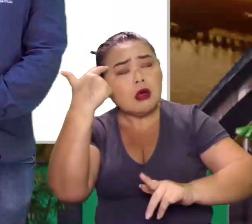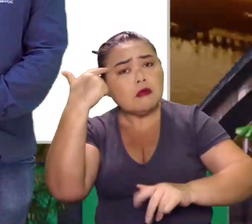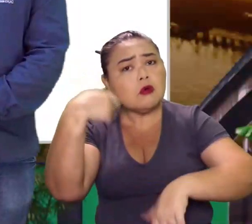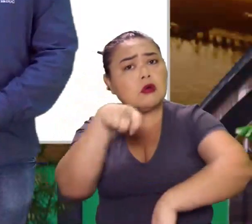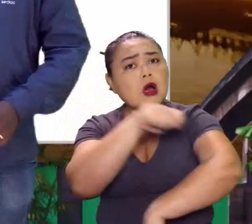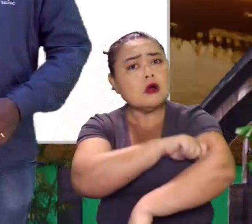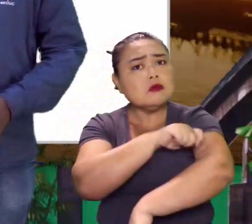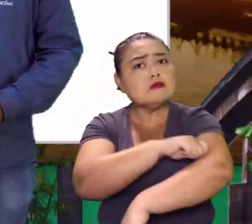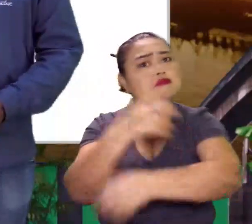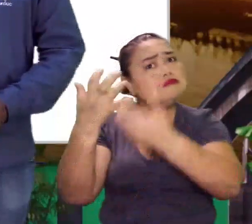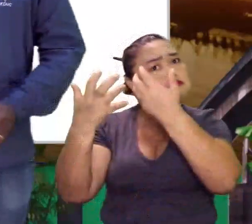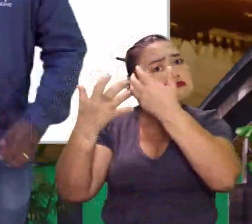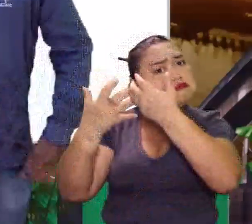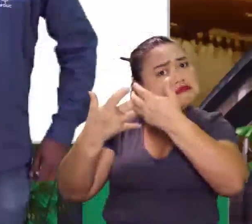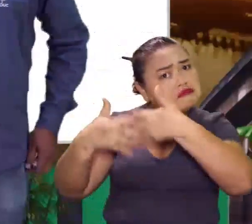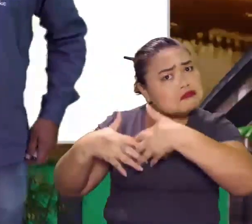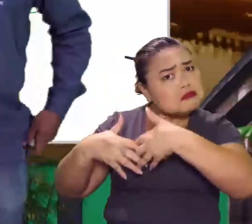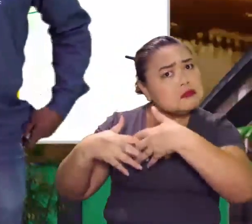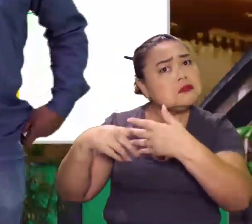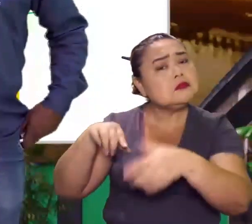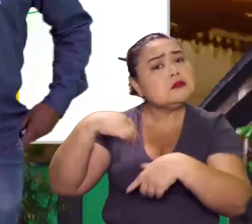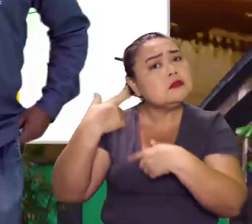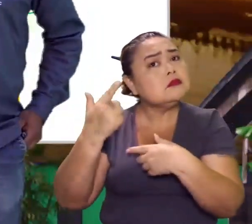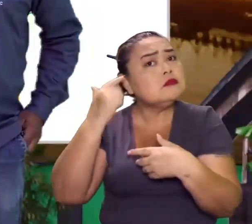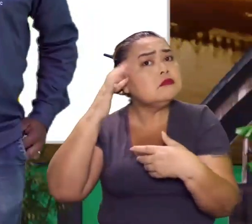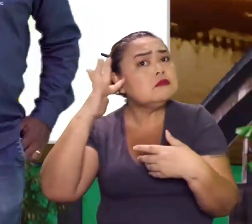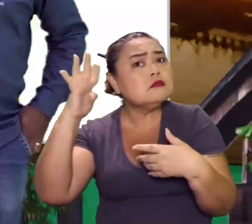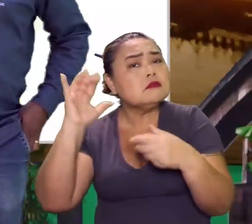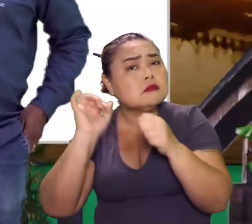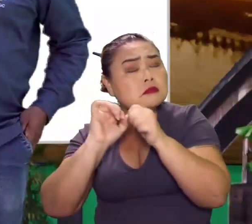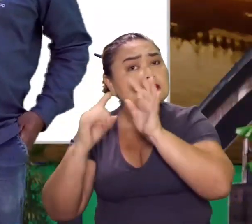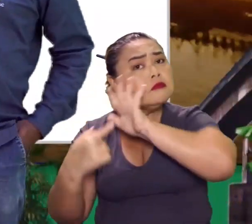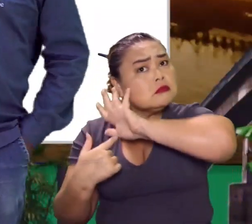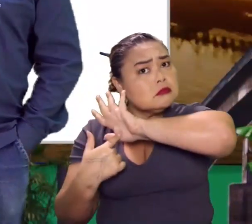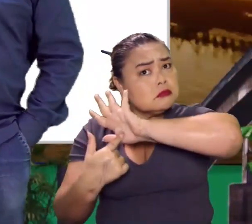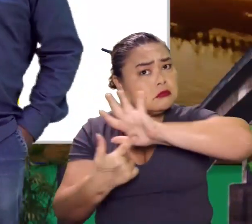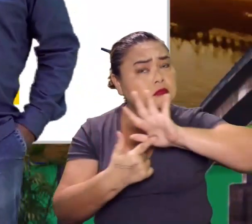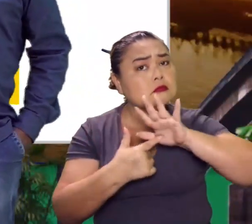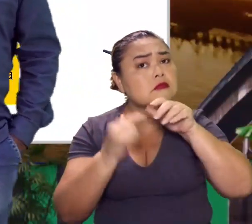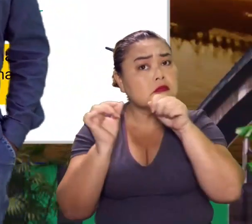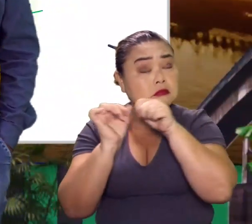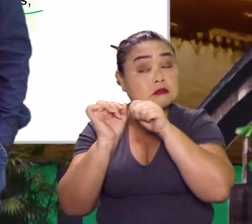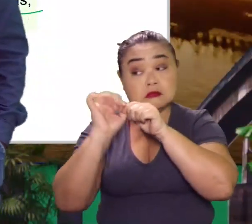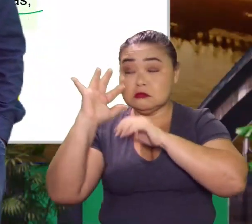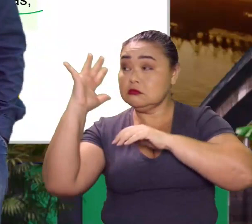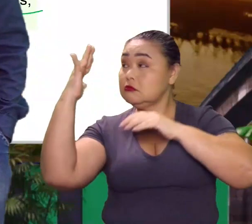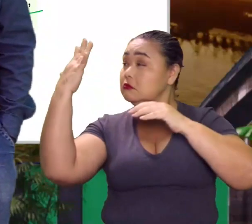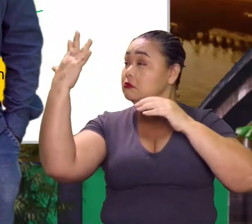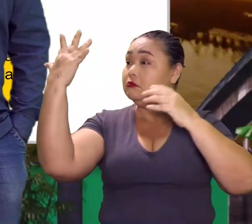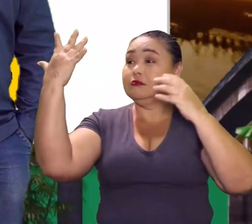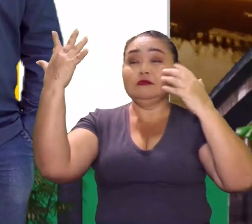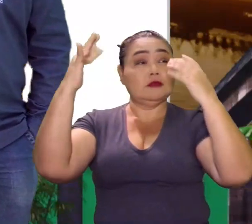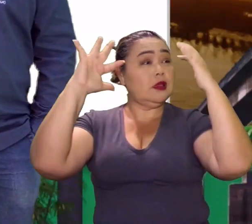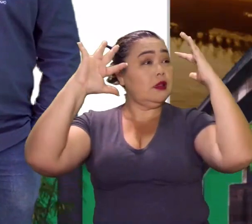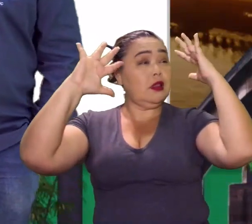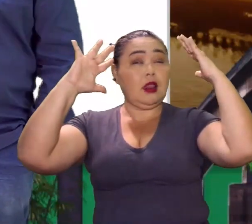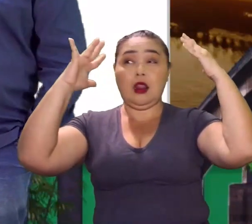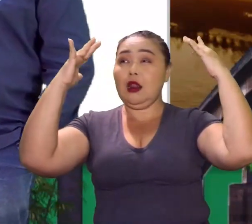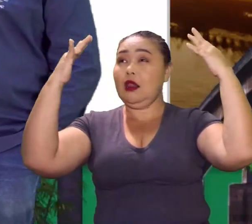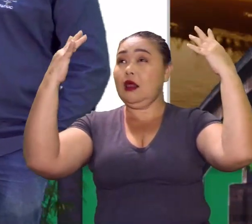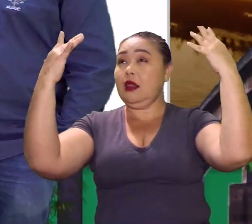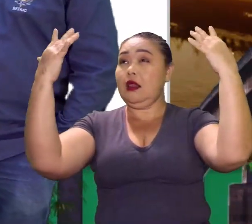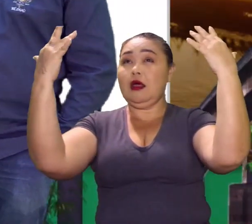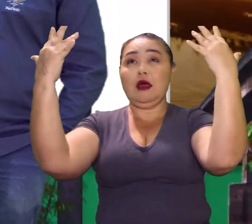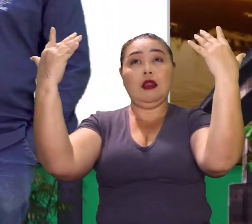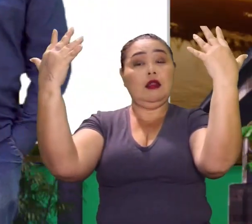Vamos lá? Imagine que nós temos e mostramos a imagem da floresta ali intacta, não é isso? Sim. Uma